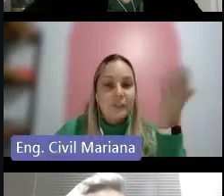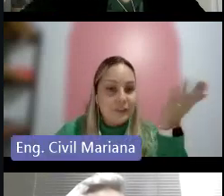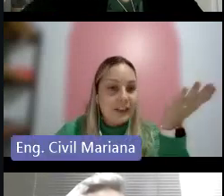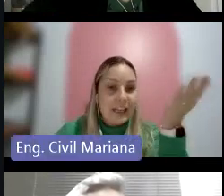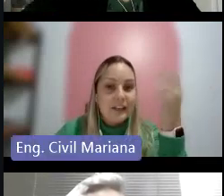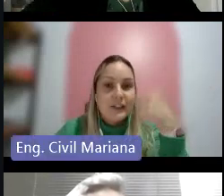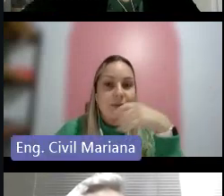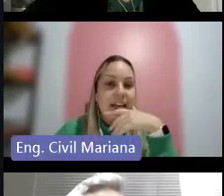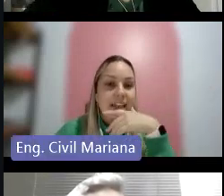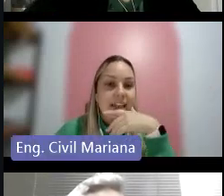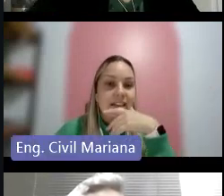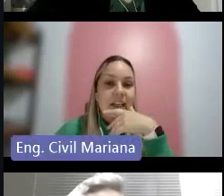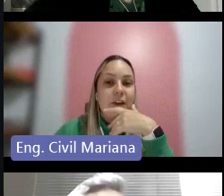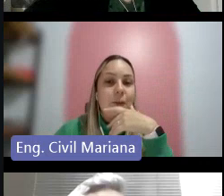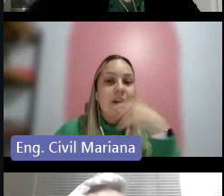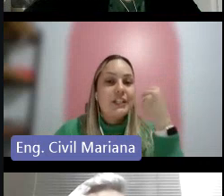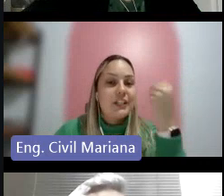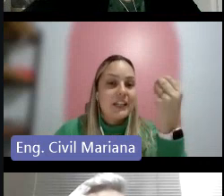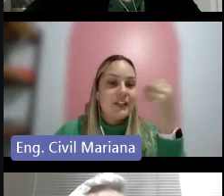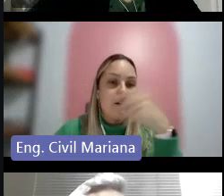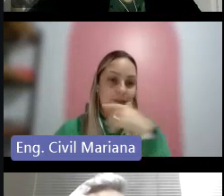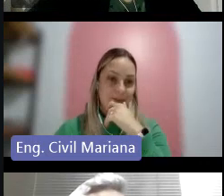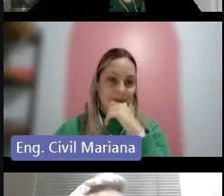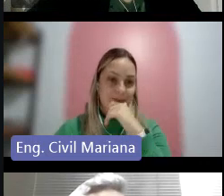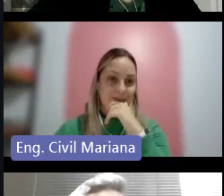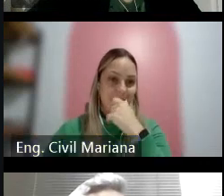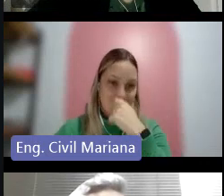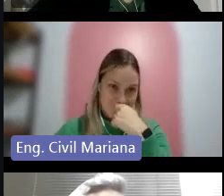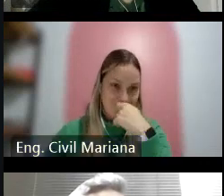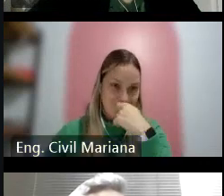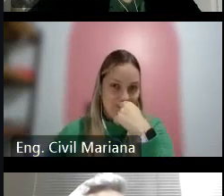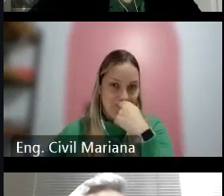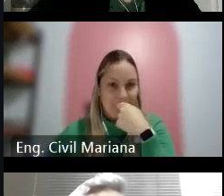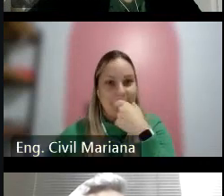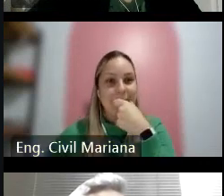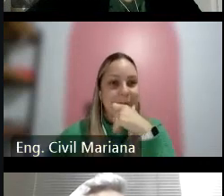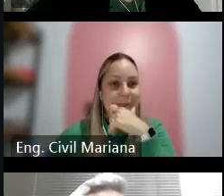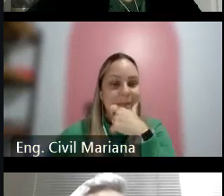A causa eu já falei, né? São os Ah, sais. E como que a gente acredito que resolve?